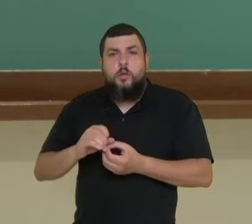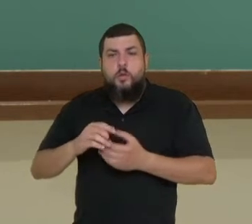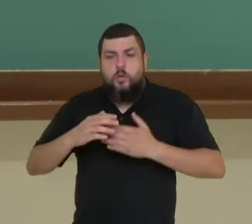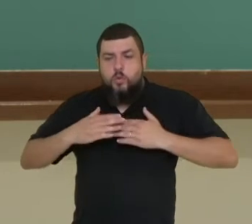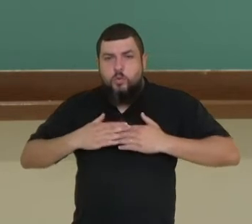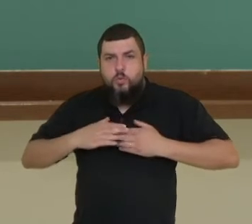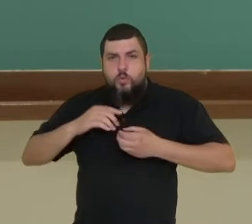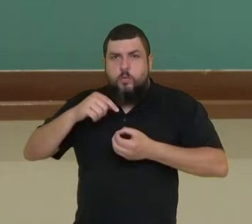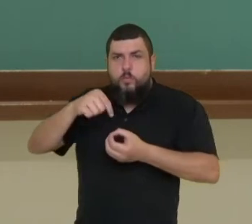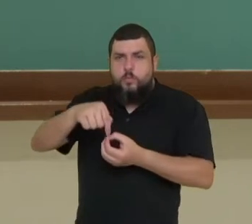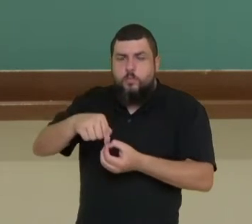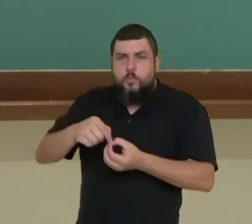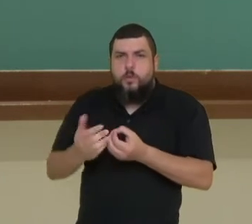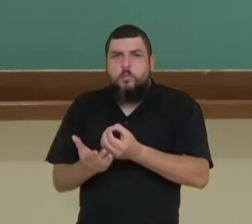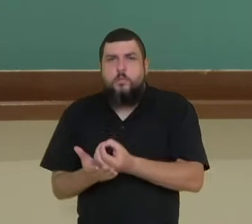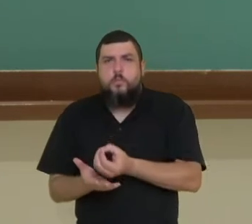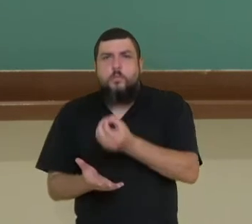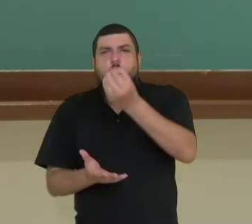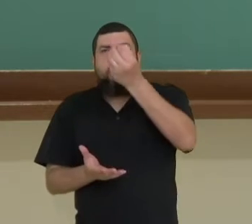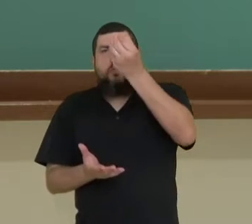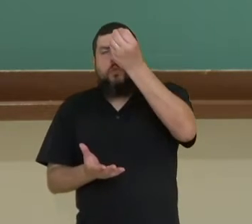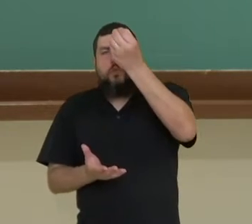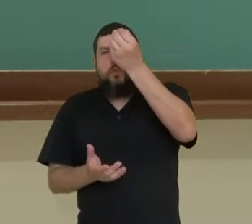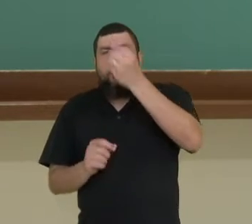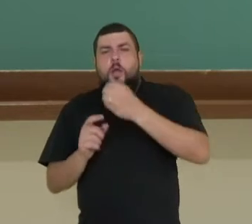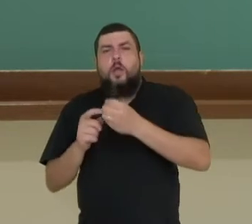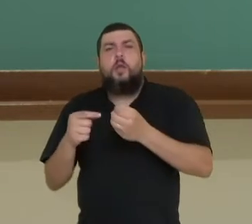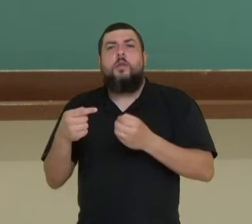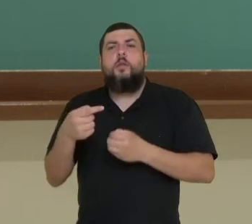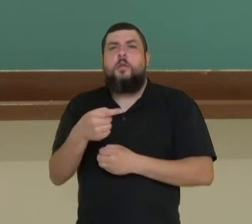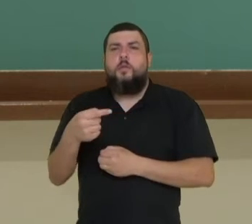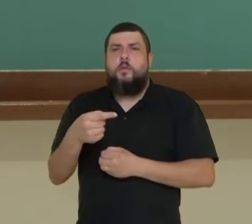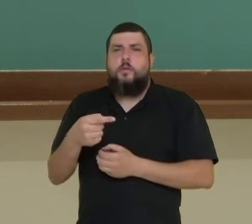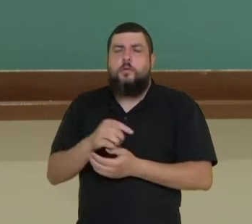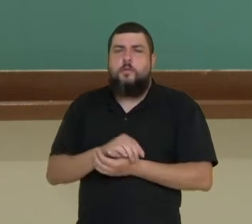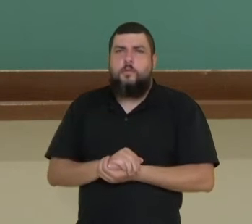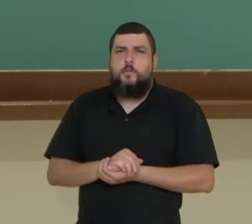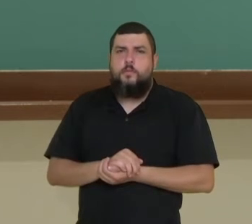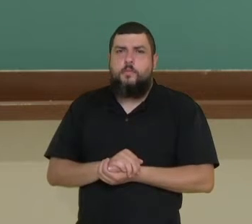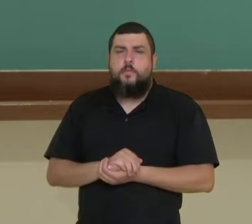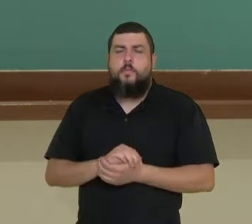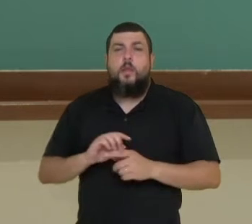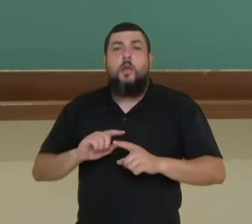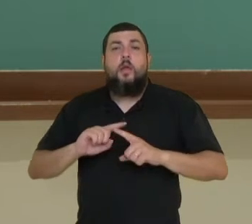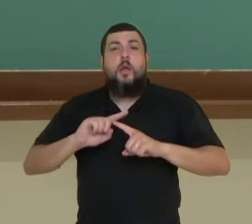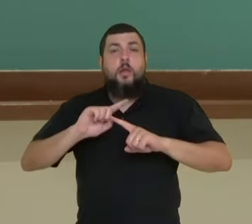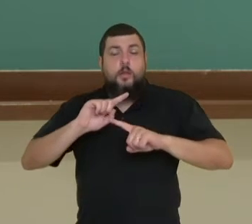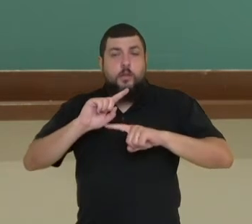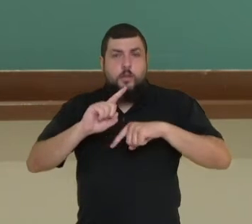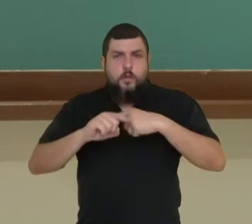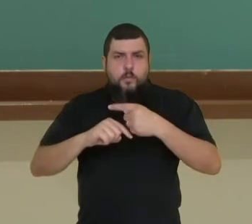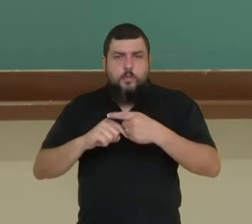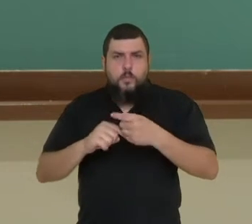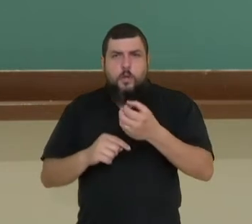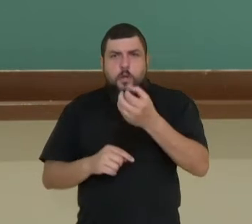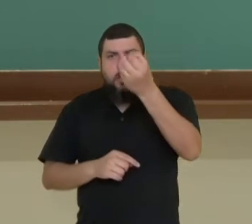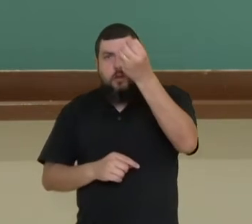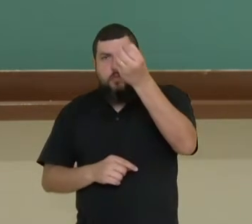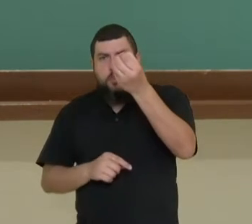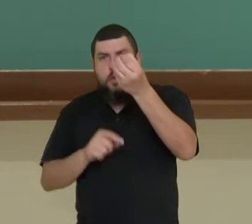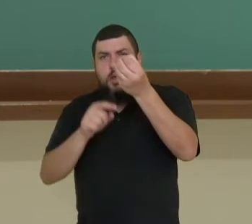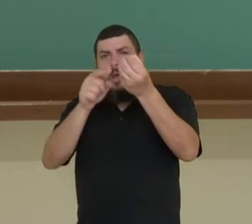para o sistema, isso representa ser negativo. Depois, esse sistema, ele transfere